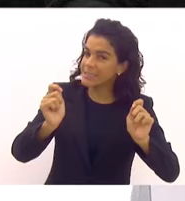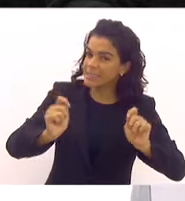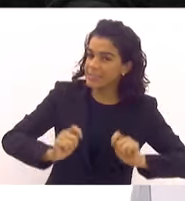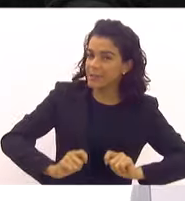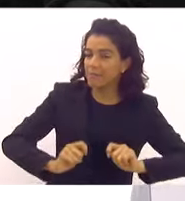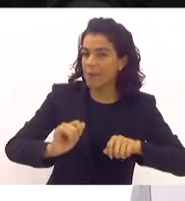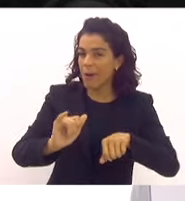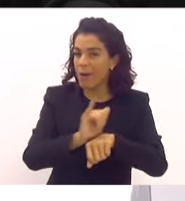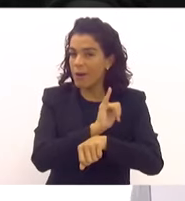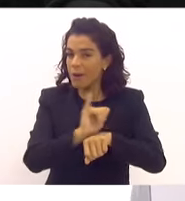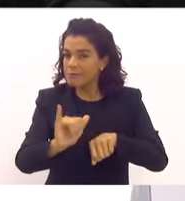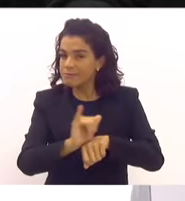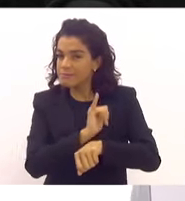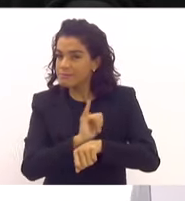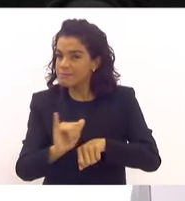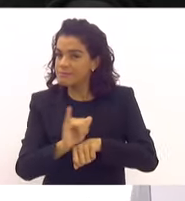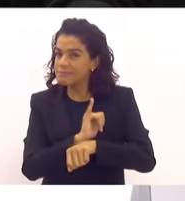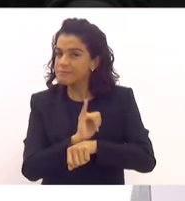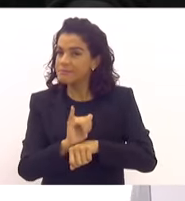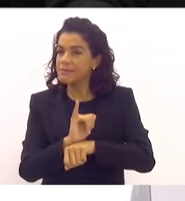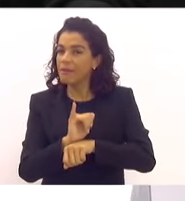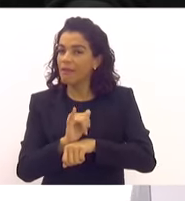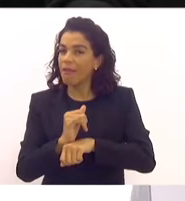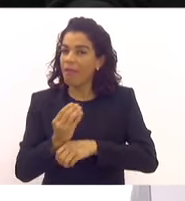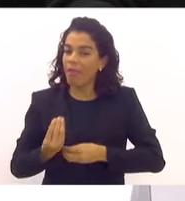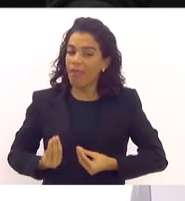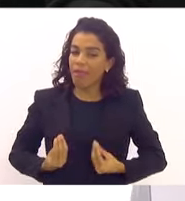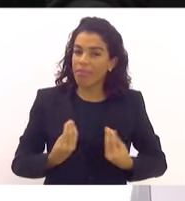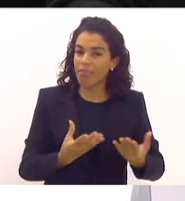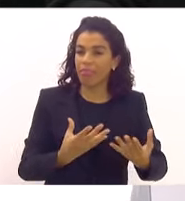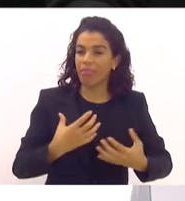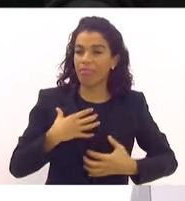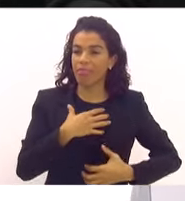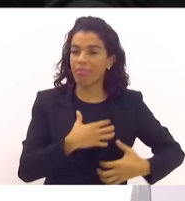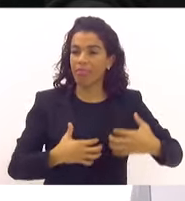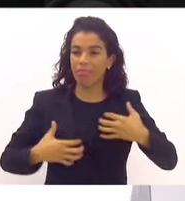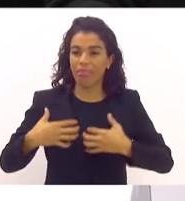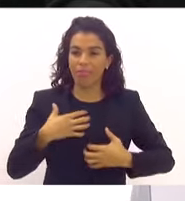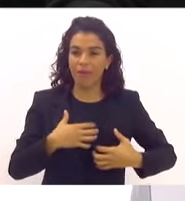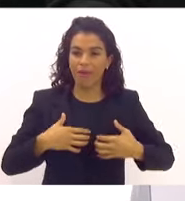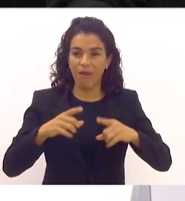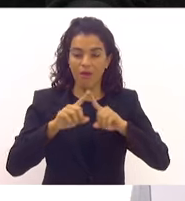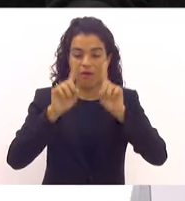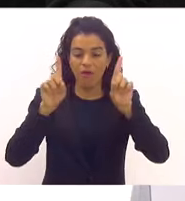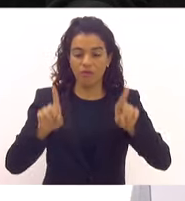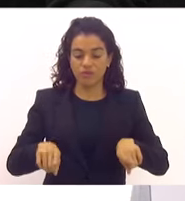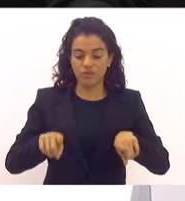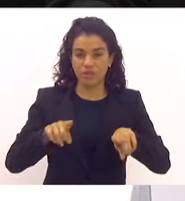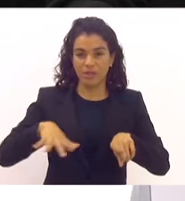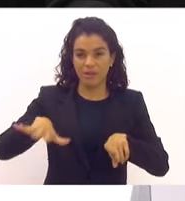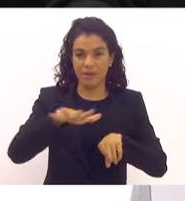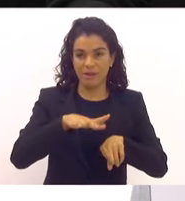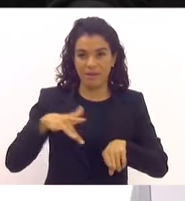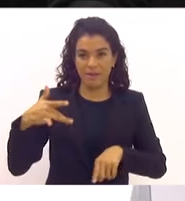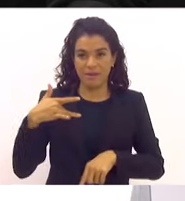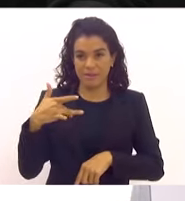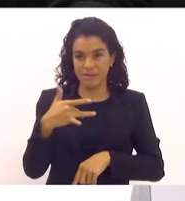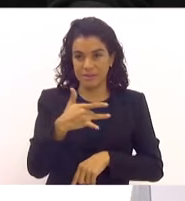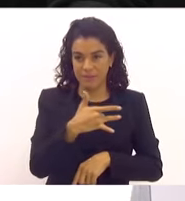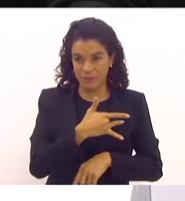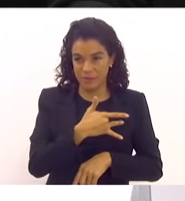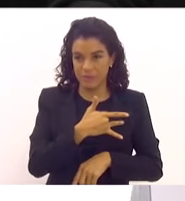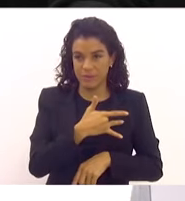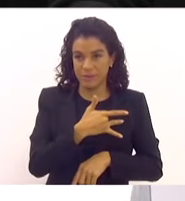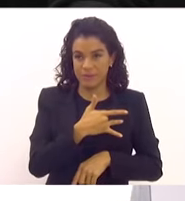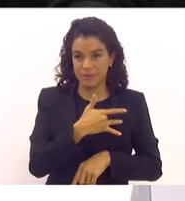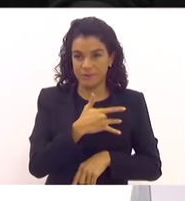de alguma forma, levar ao constrangimento aos servidores da área da saúde. Né?